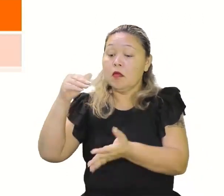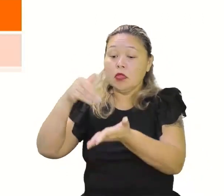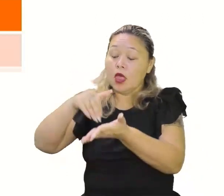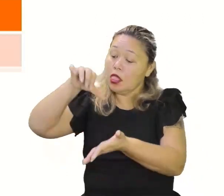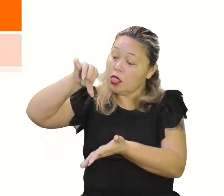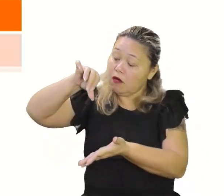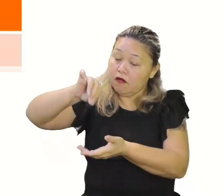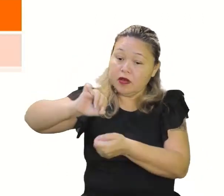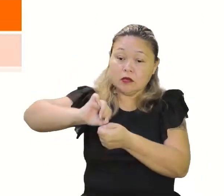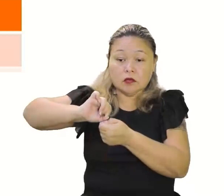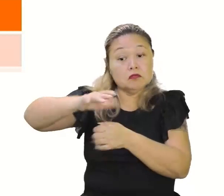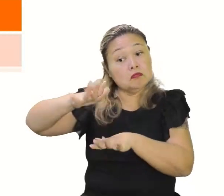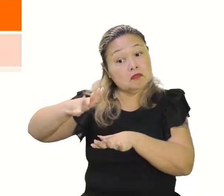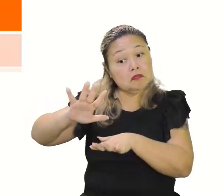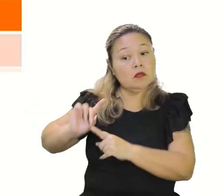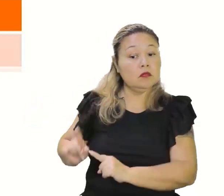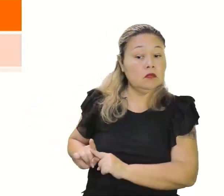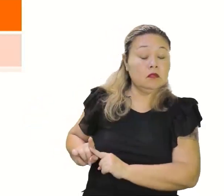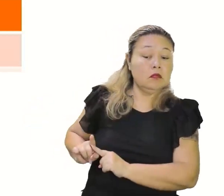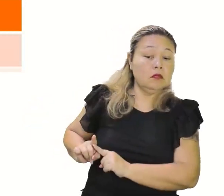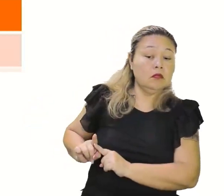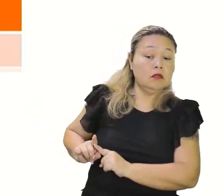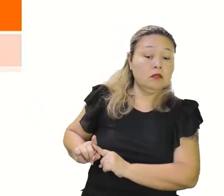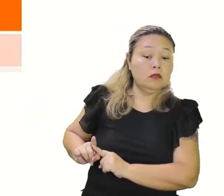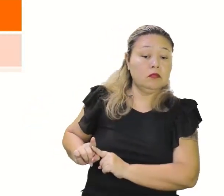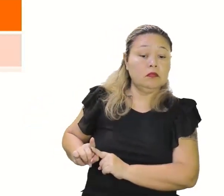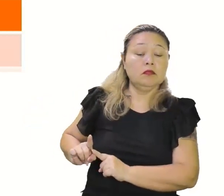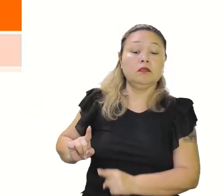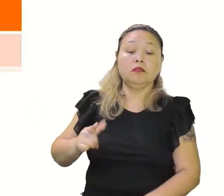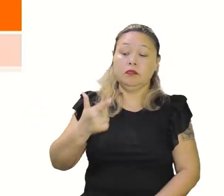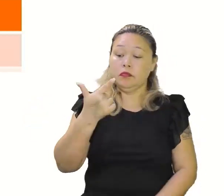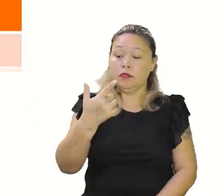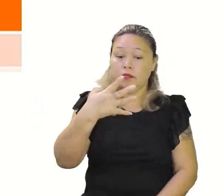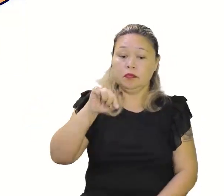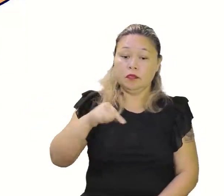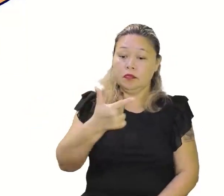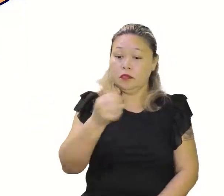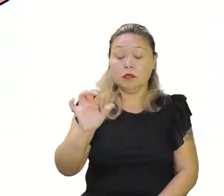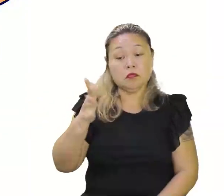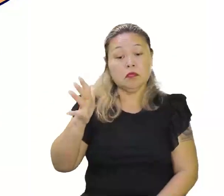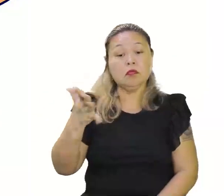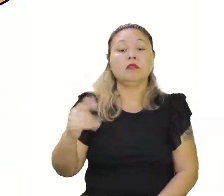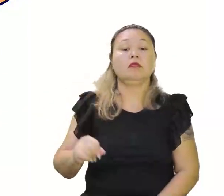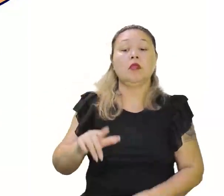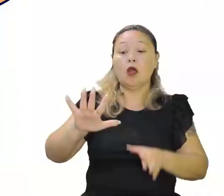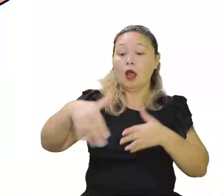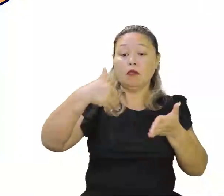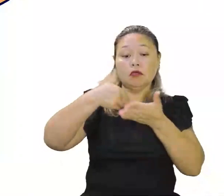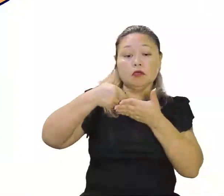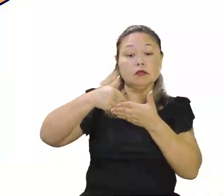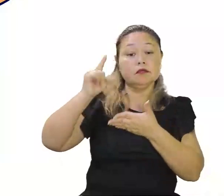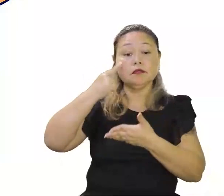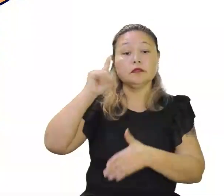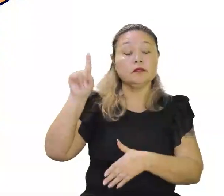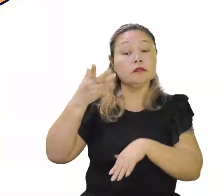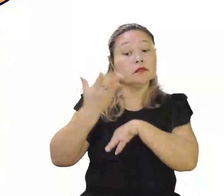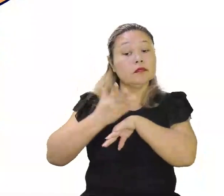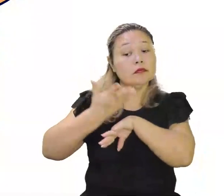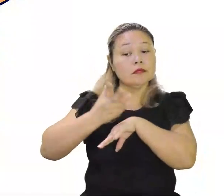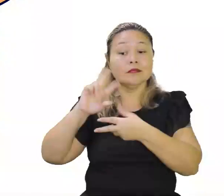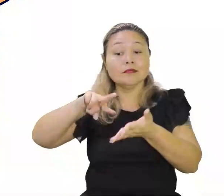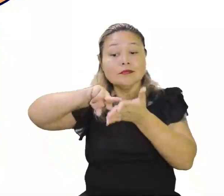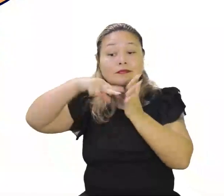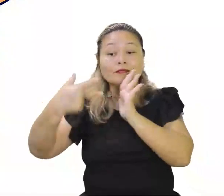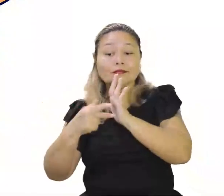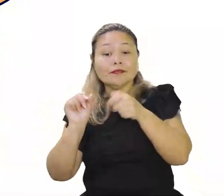Nós temos mais ou menos 24.200. 2 campos de futebol aí, mais ou menos. E aí agora a gente vai para praticar essas conversões